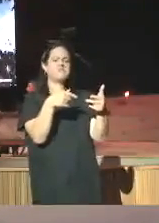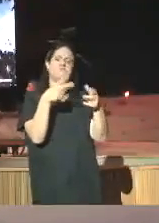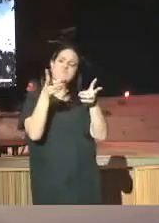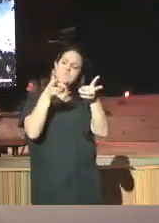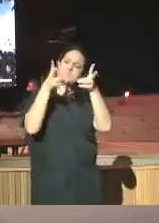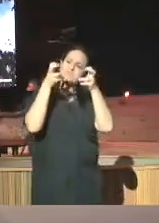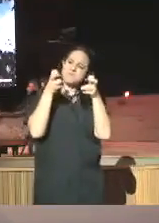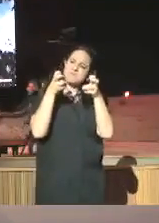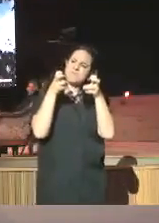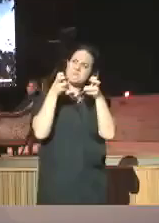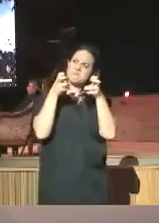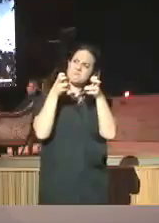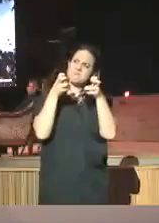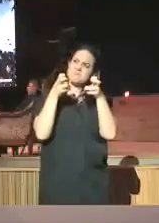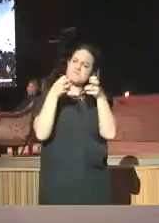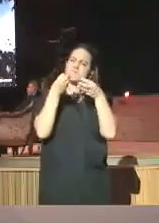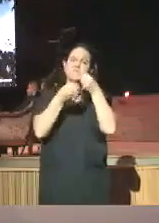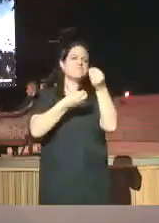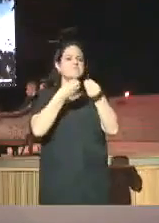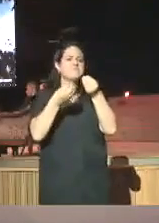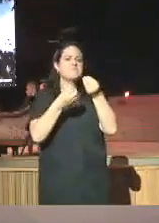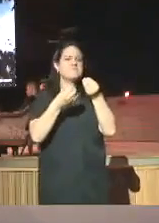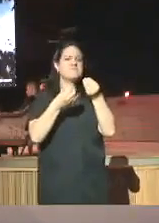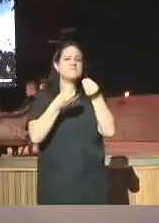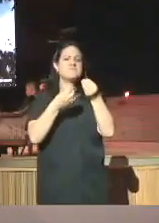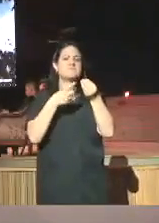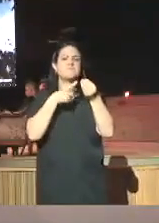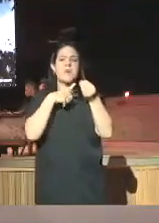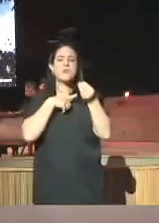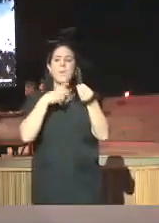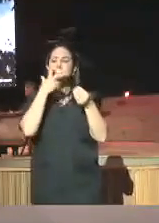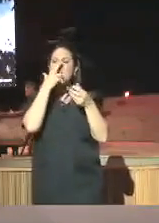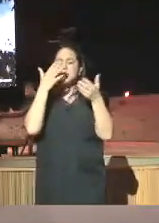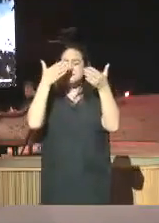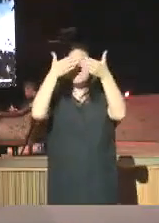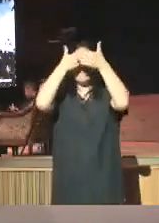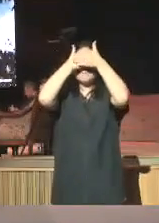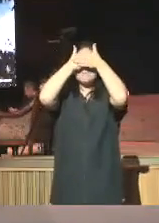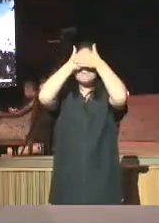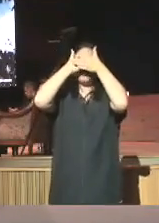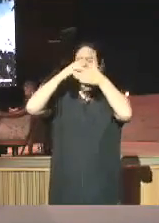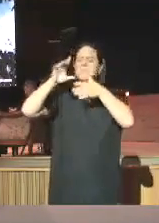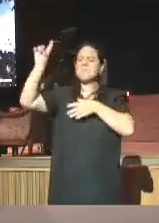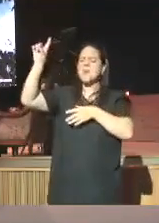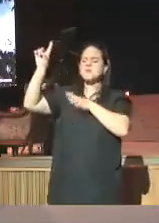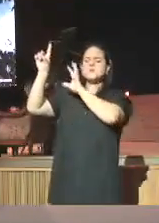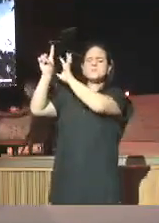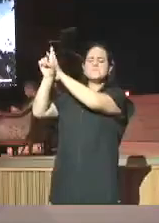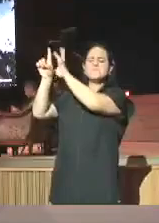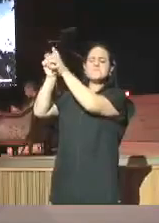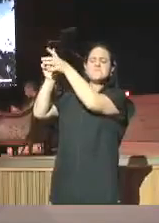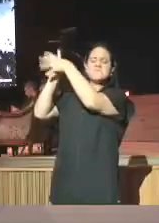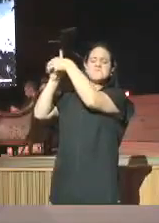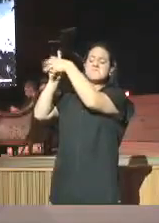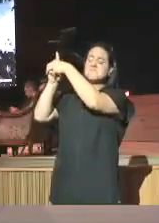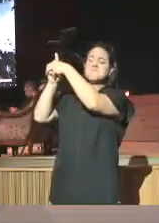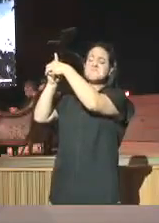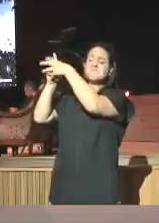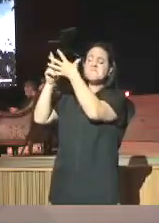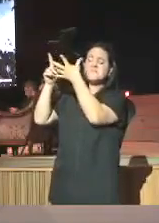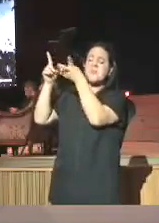Deus através de uma venda alguma coisa a gente não enxerga